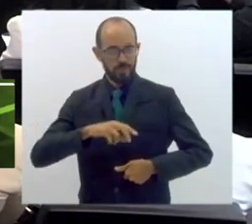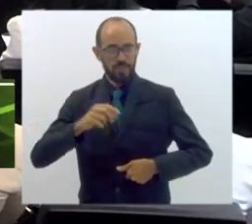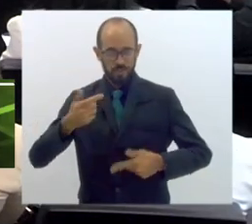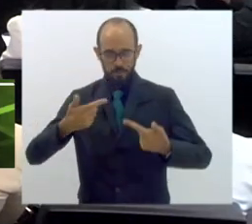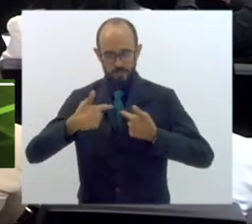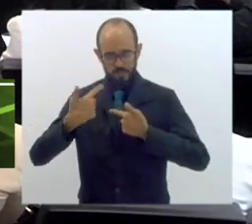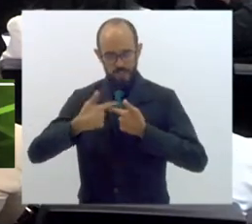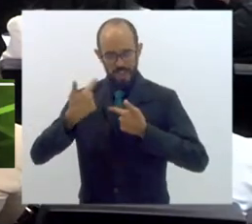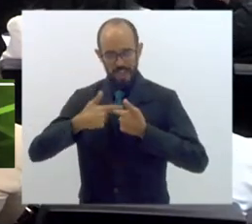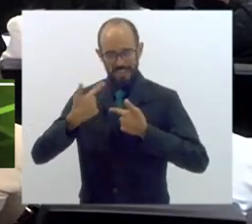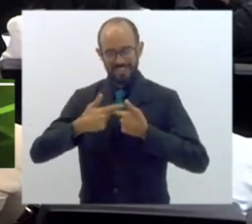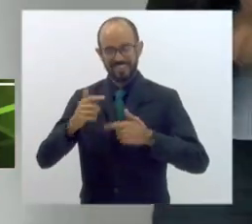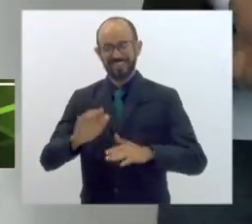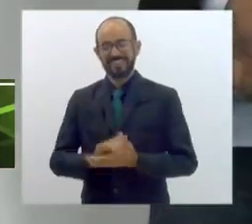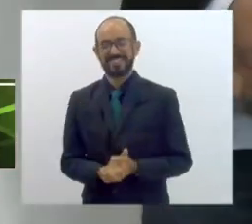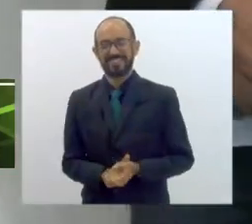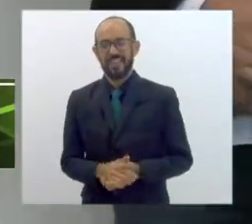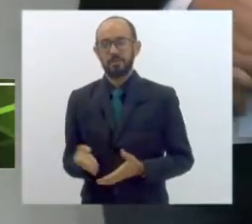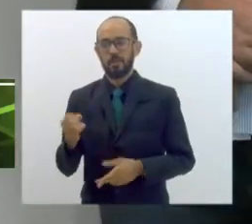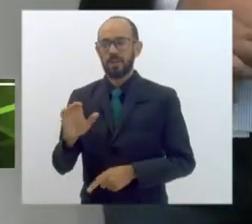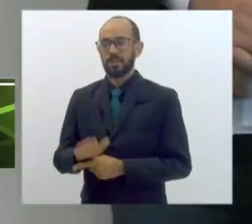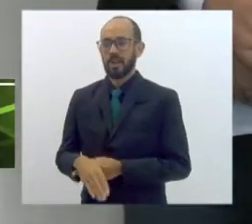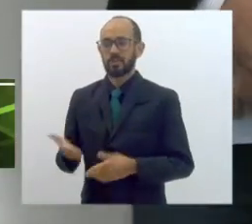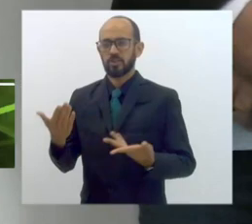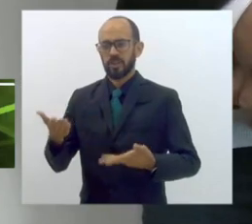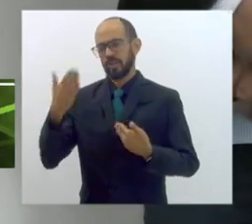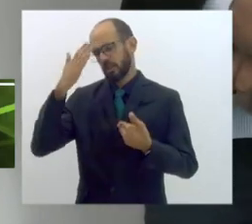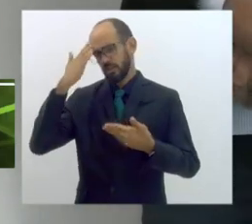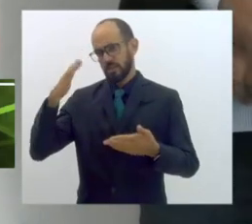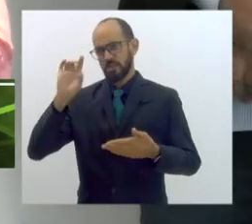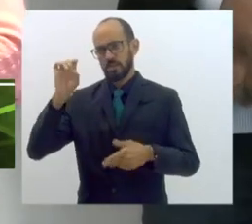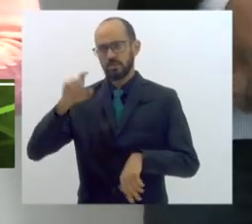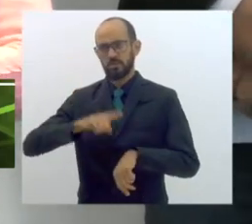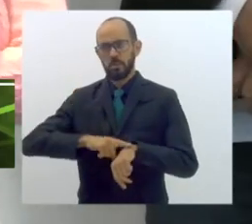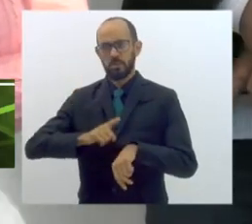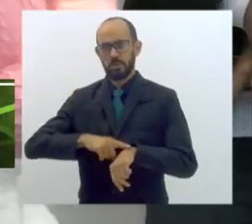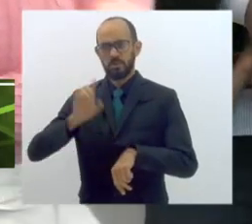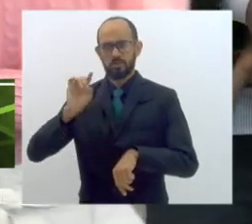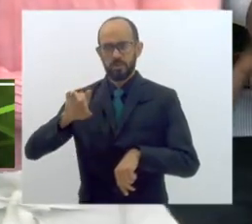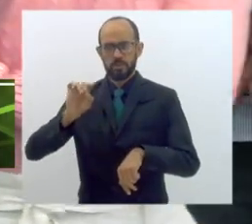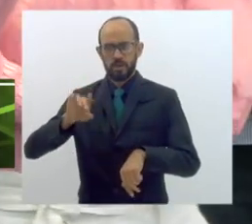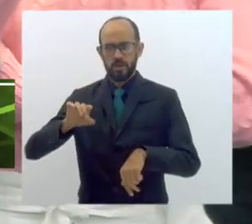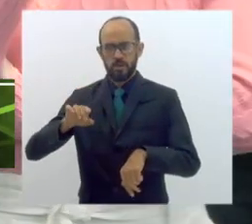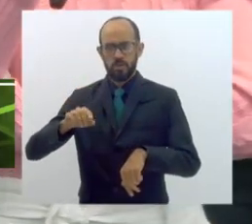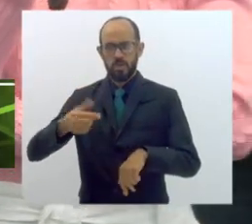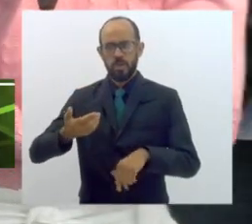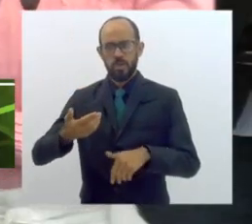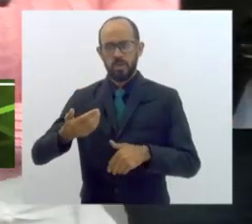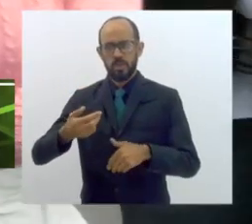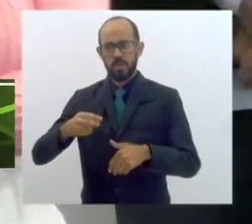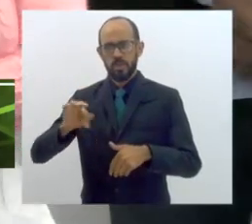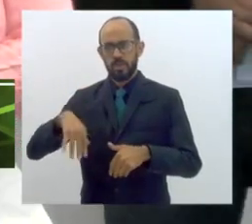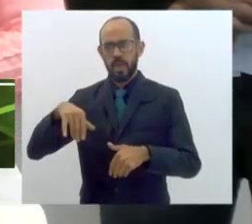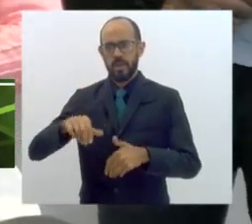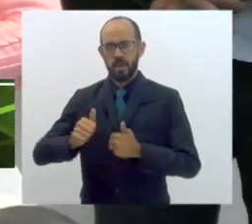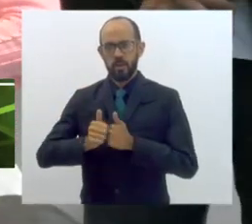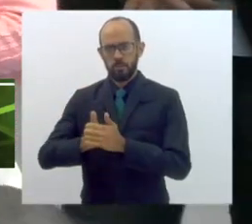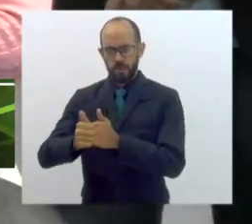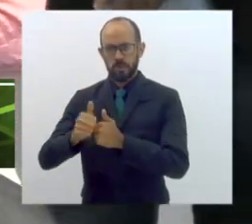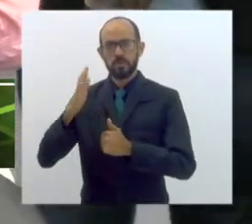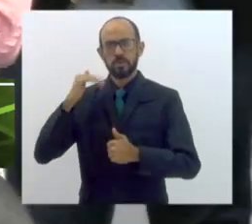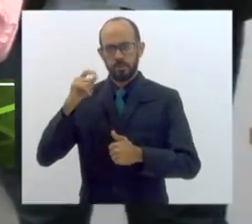tarde a todos. Queria agradecer esse momento tão especial. Quem acompanha os consórcios sabe da dificuldade que